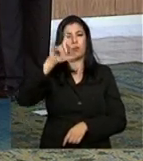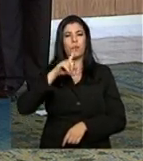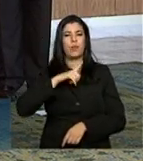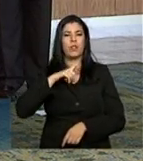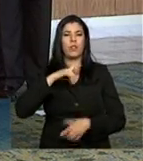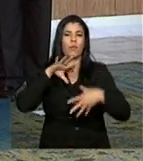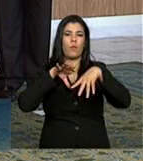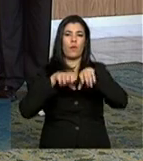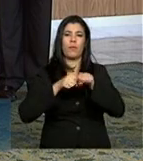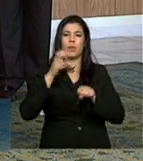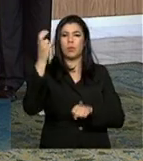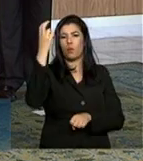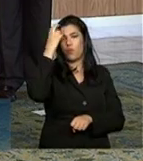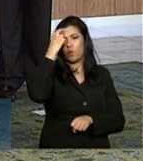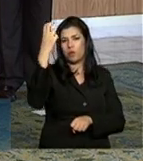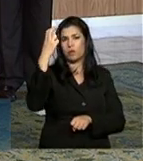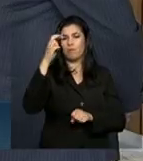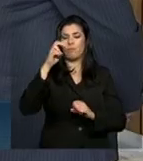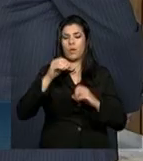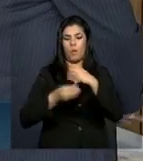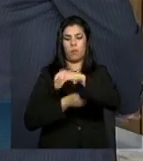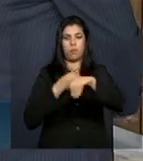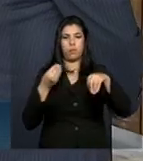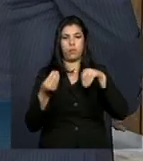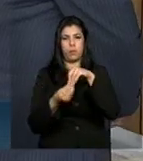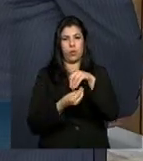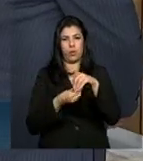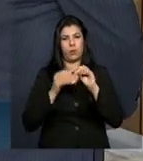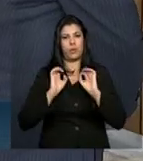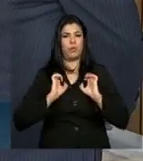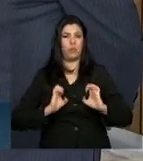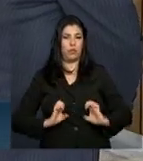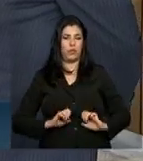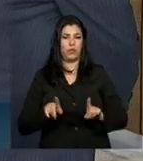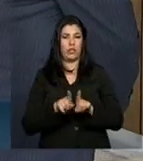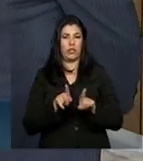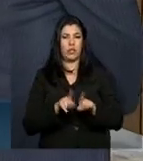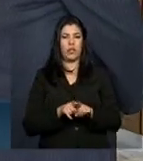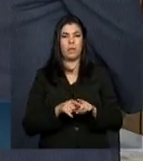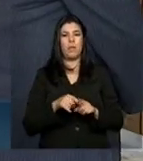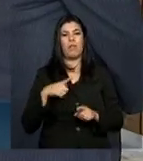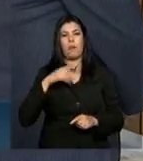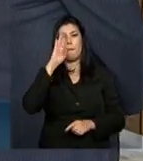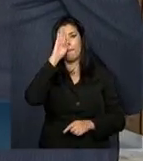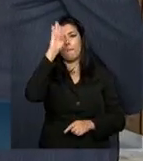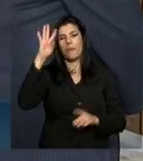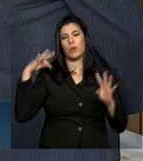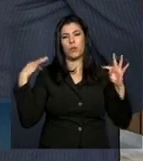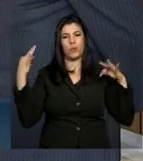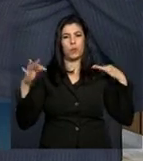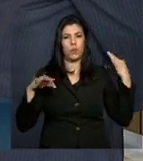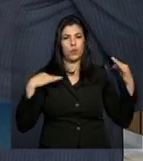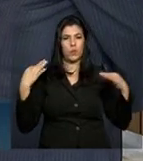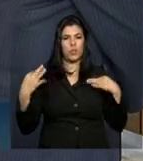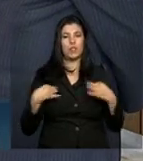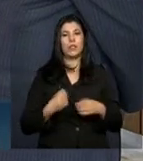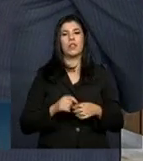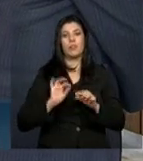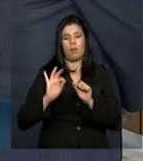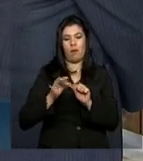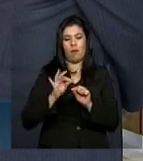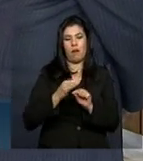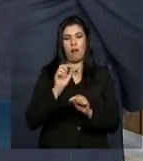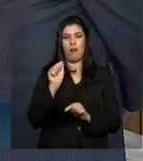multiétnica. As principais atividades econômicas da ilha são o turismo, a exportação de vestuário e de artesanato e também a